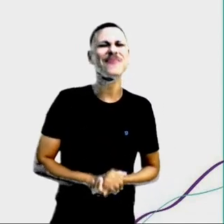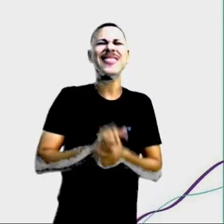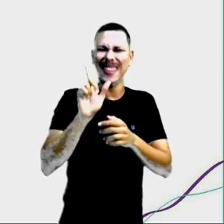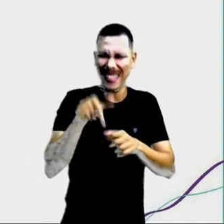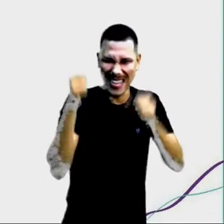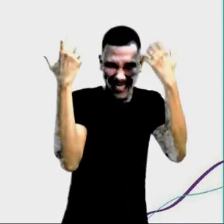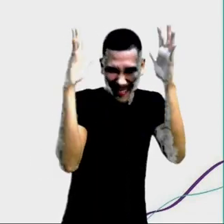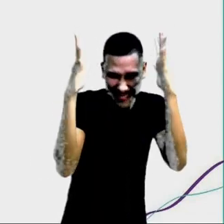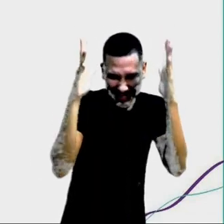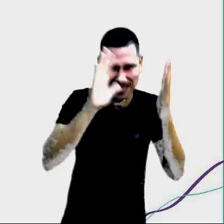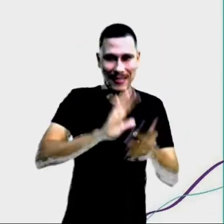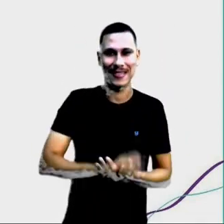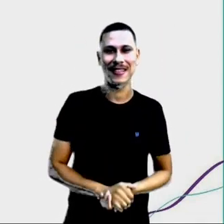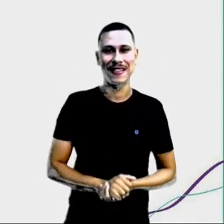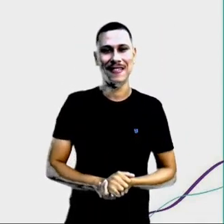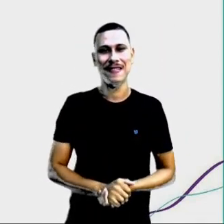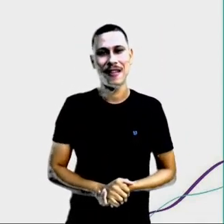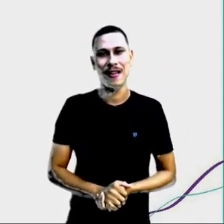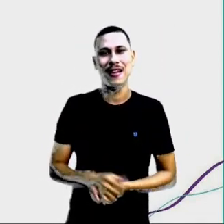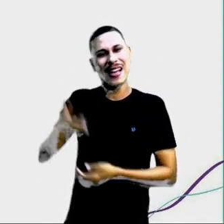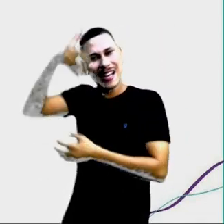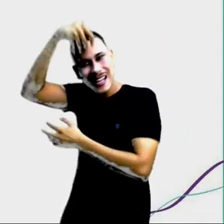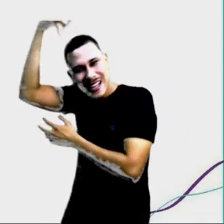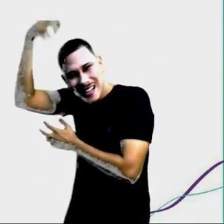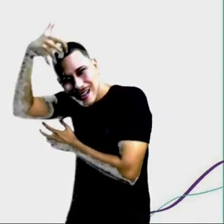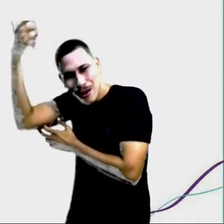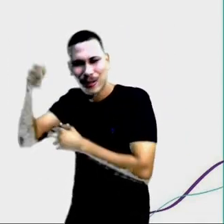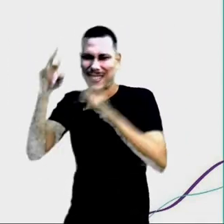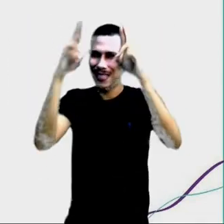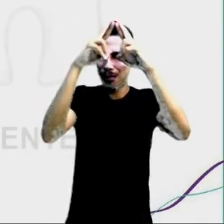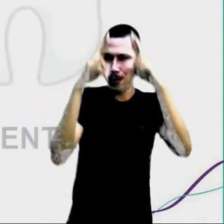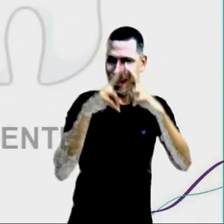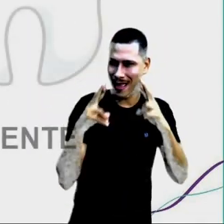Isso mesmo! Pente rima com